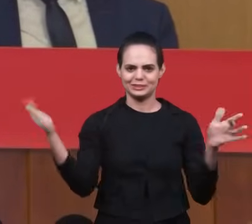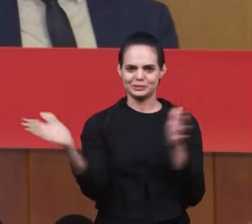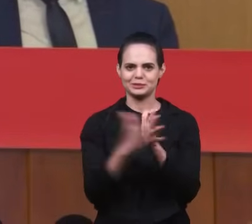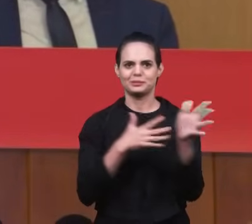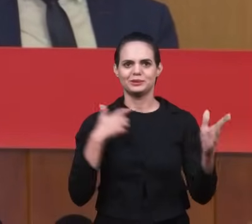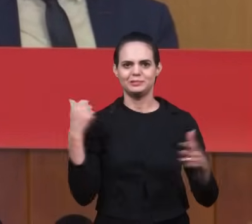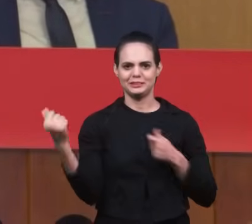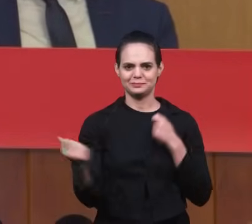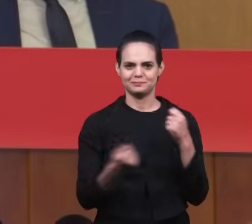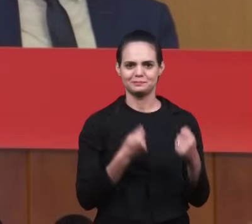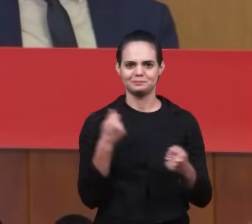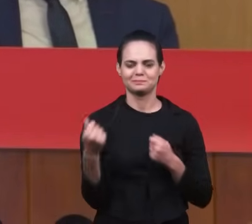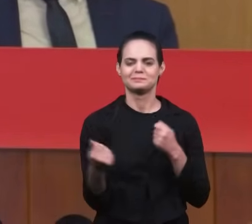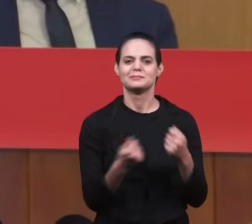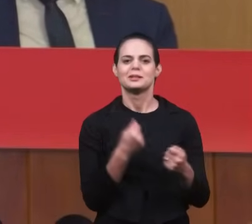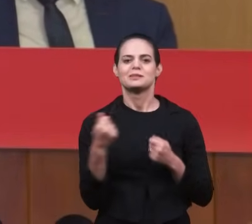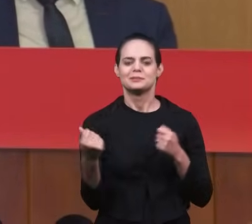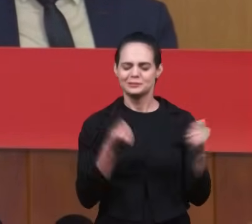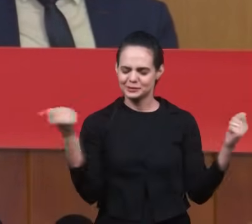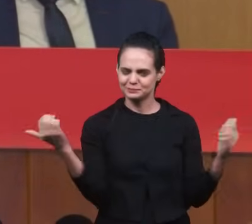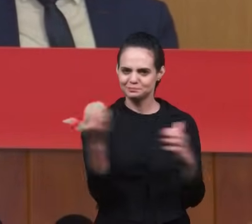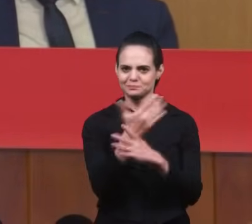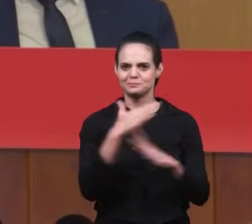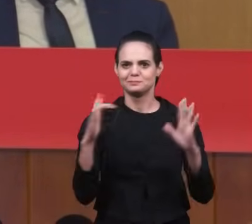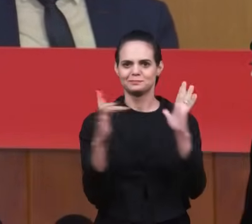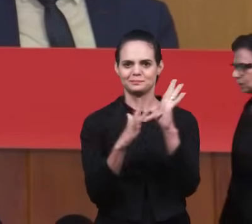ao nome do Senhor. Glória a Jesus.